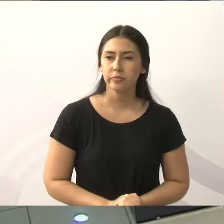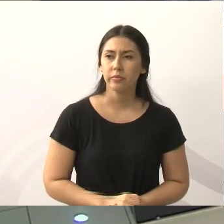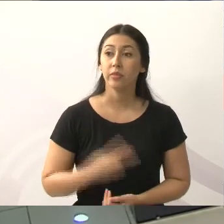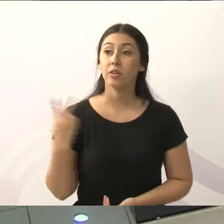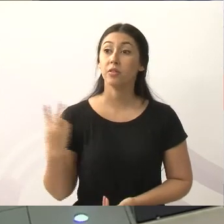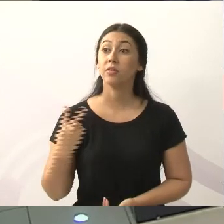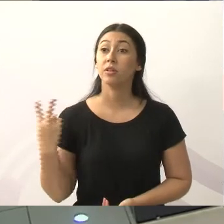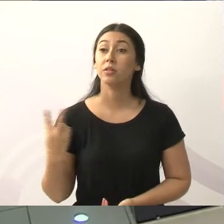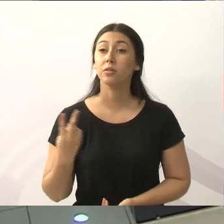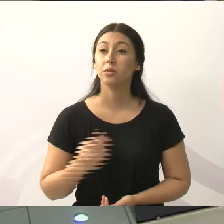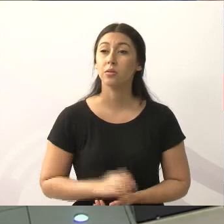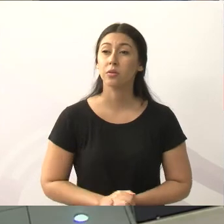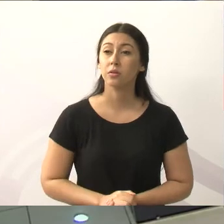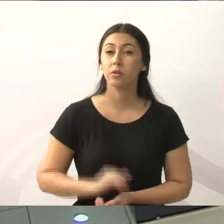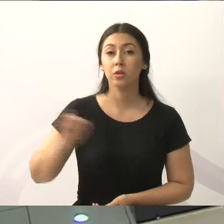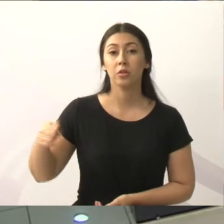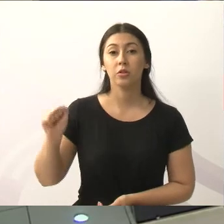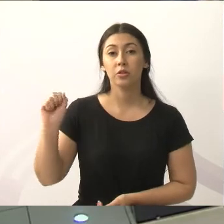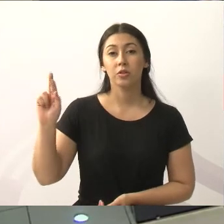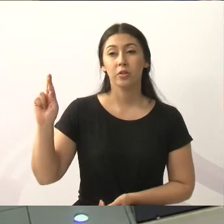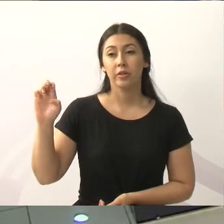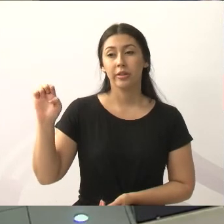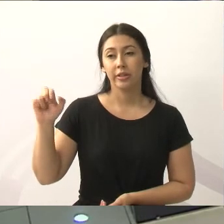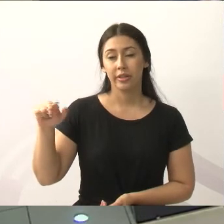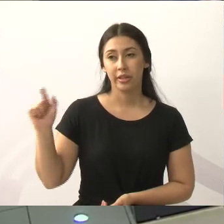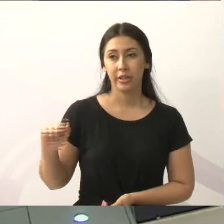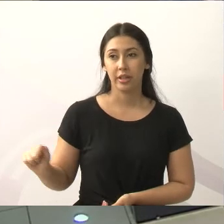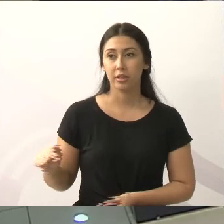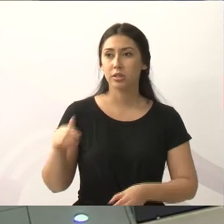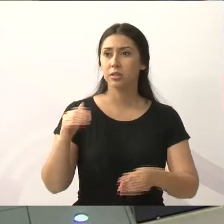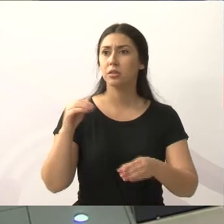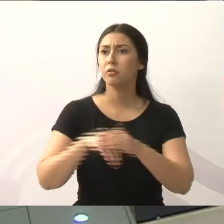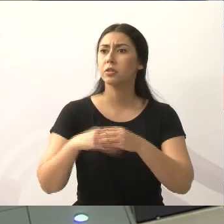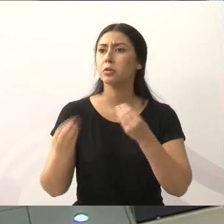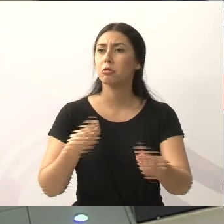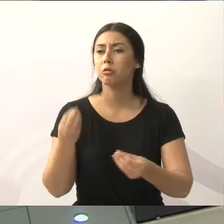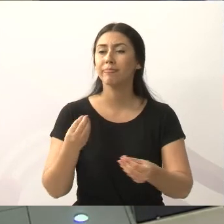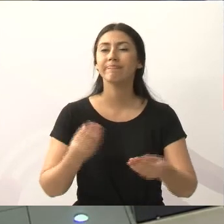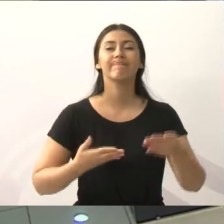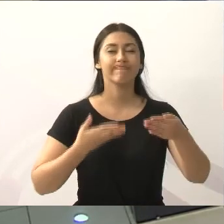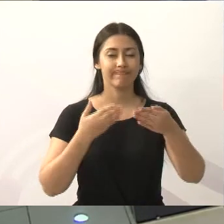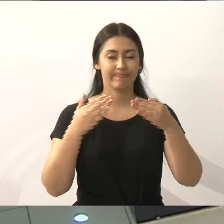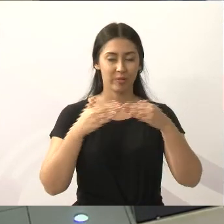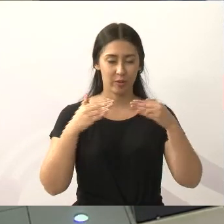Como vota o vereador Juarez Araújo? Voto favorável.